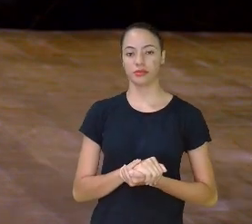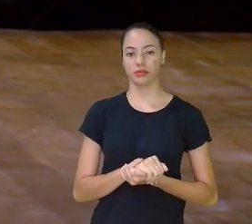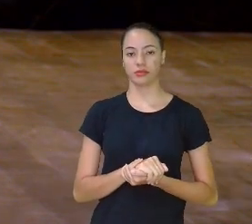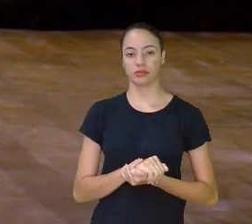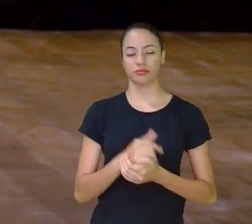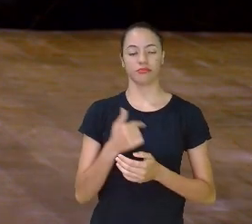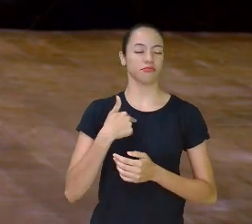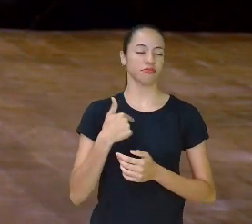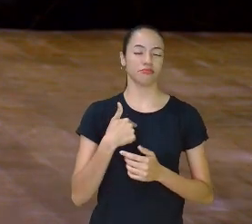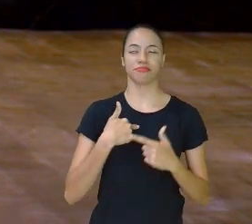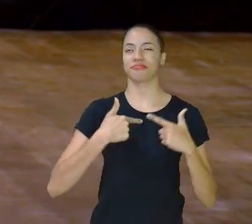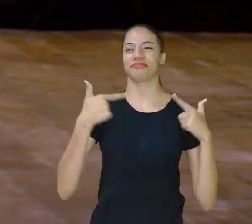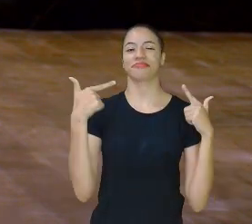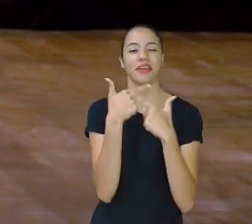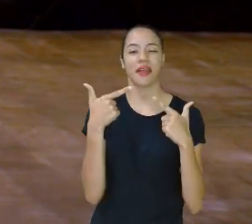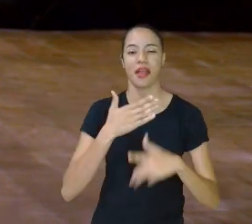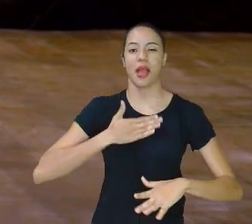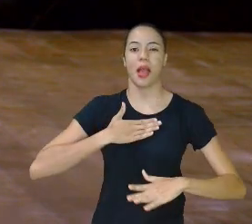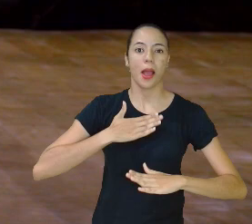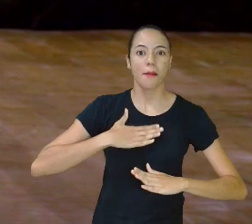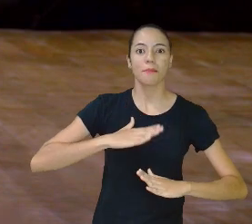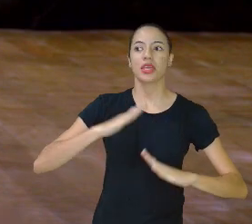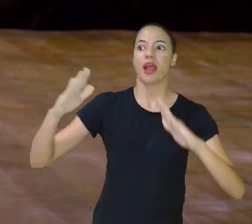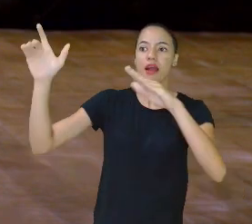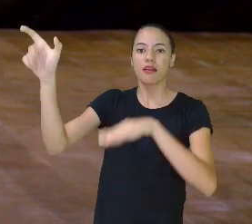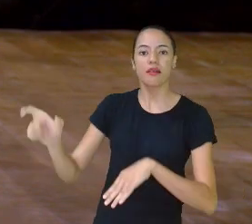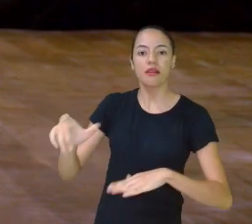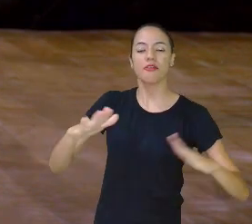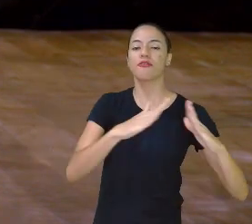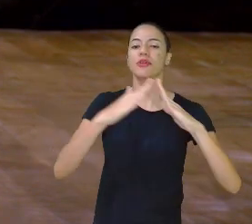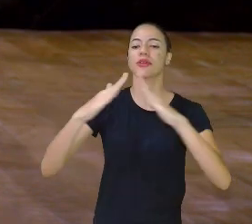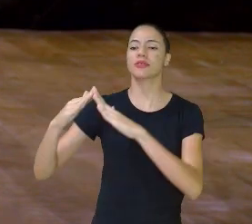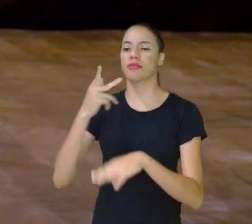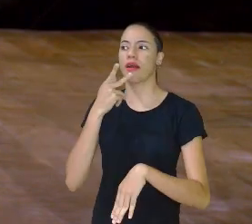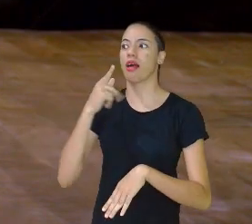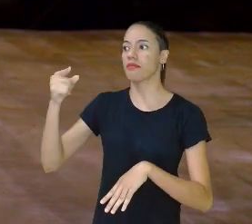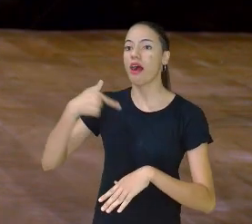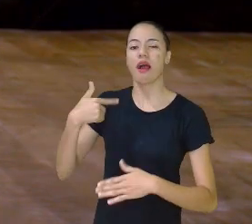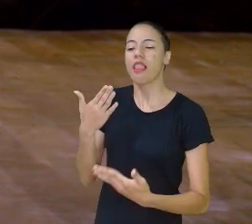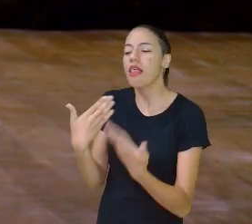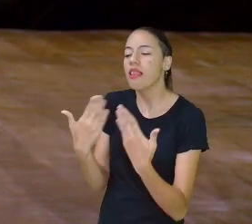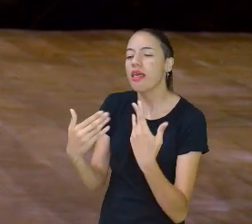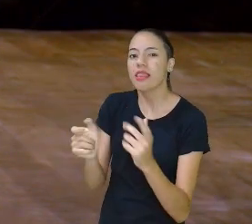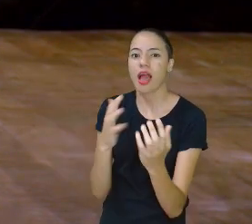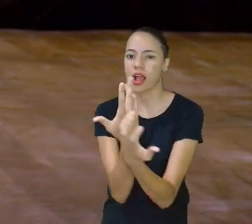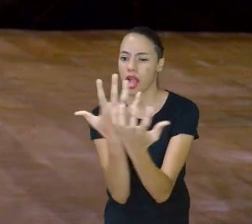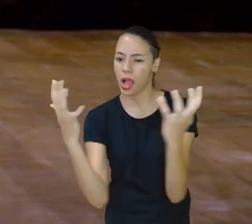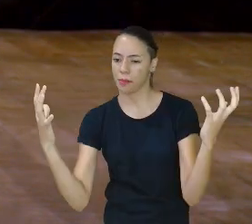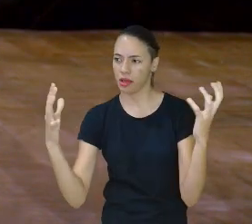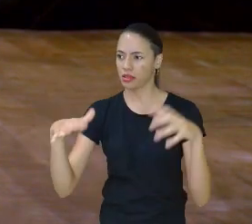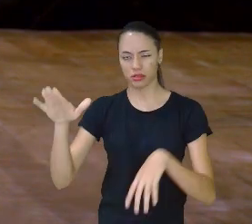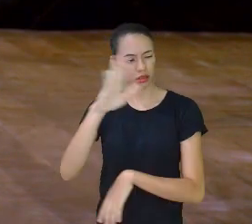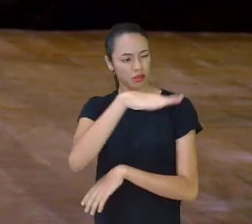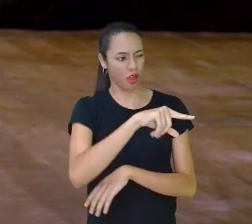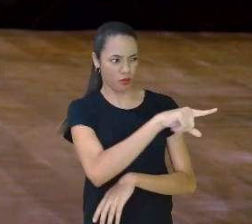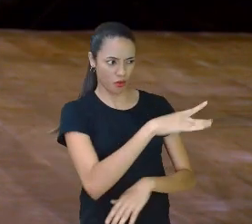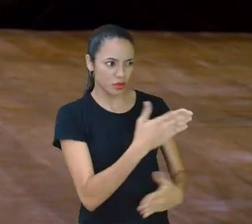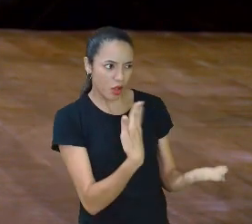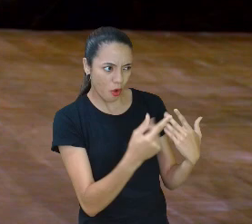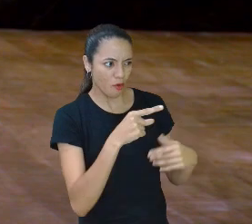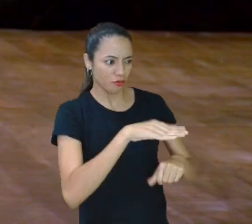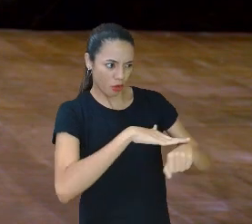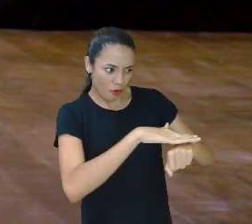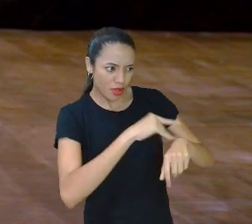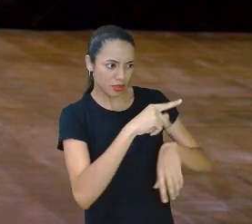Eu ri muito da minha vizinha quando ela falava que conversava com as plantas. Você conversa com suas plantas? Eu falei,